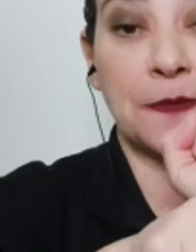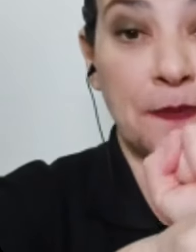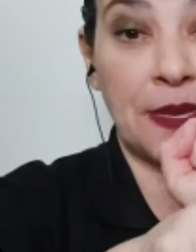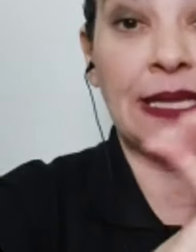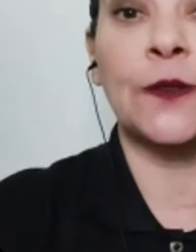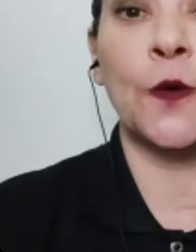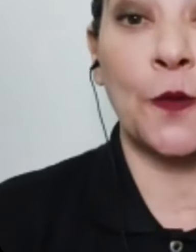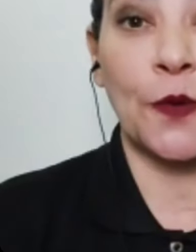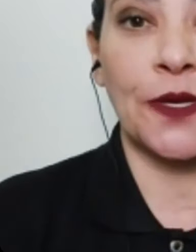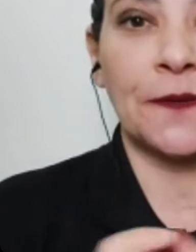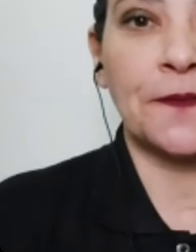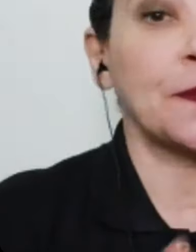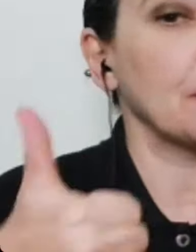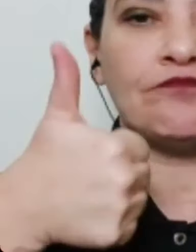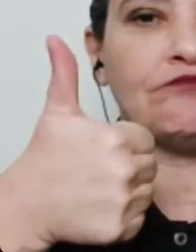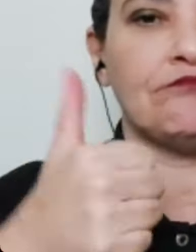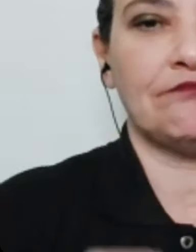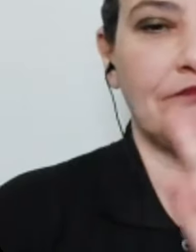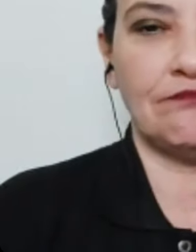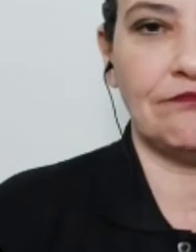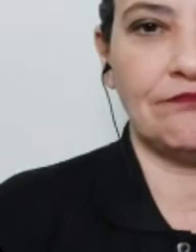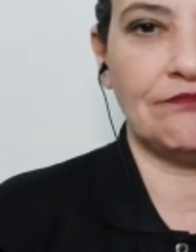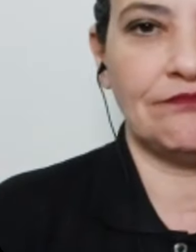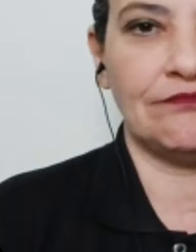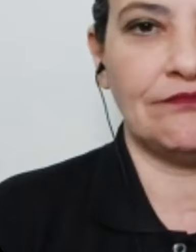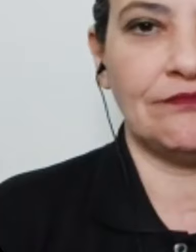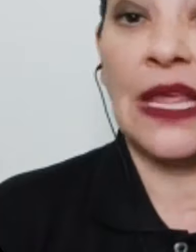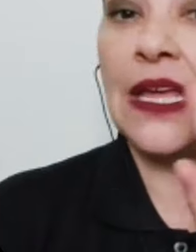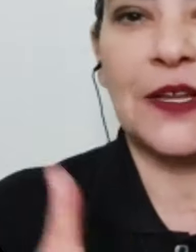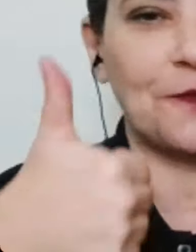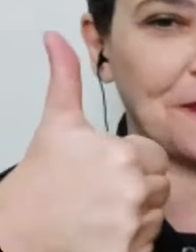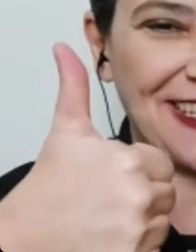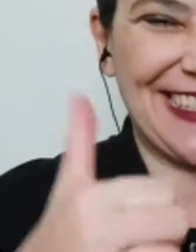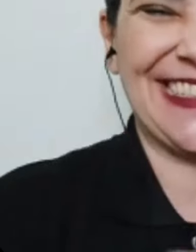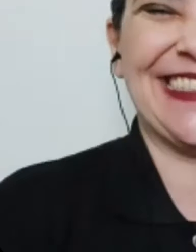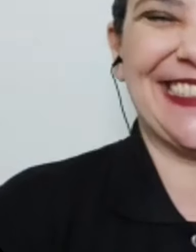Você falou alguma coisa, Marisa? Não, acho que eu não ouvi direito. Ah, tá bom.